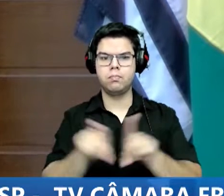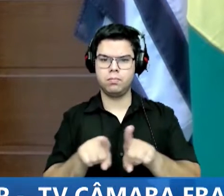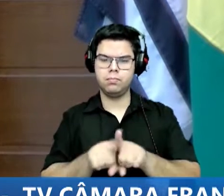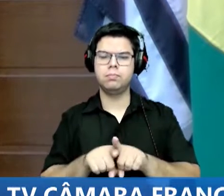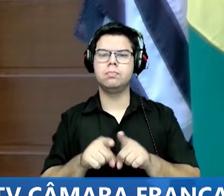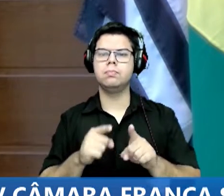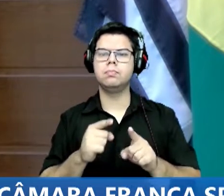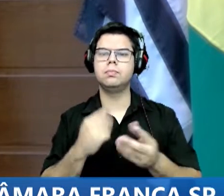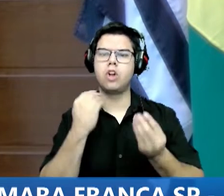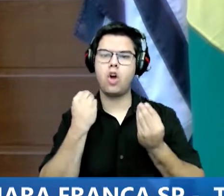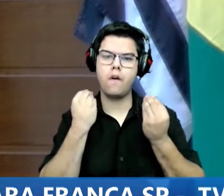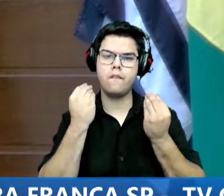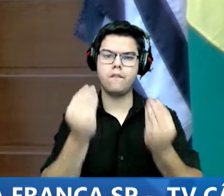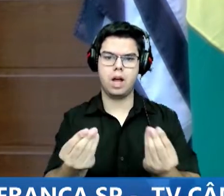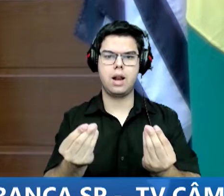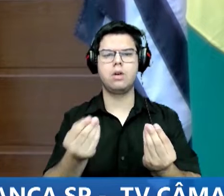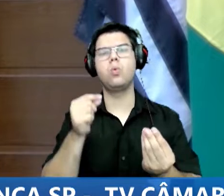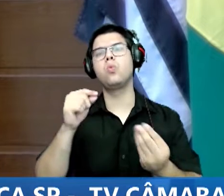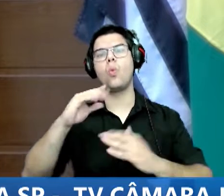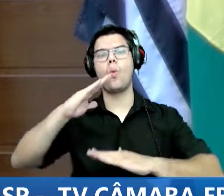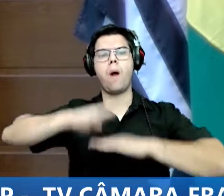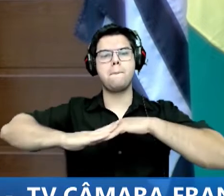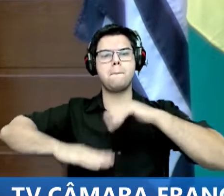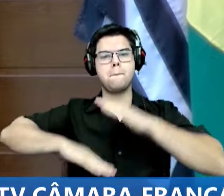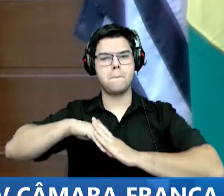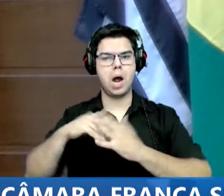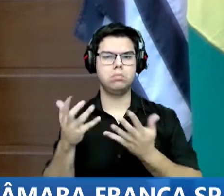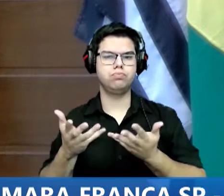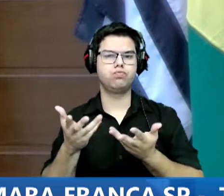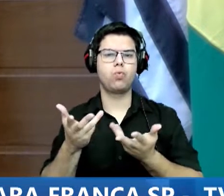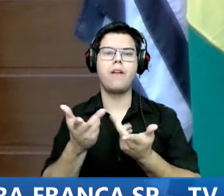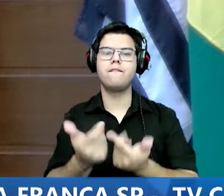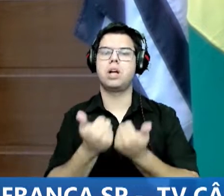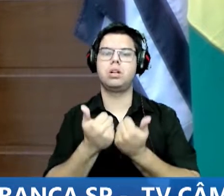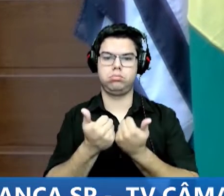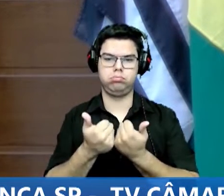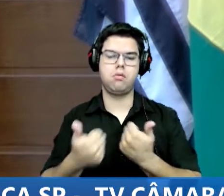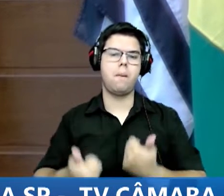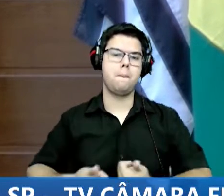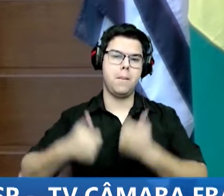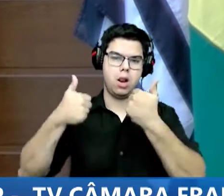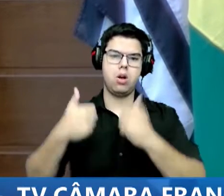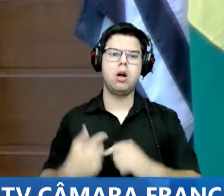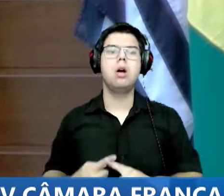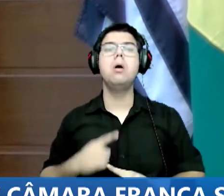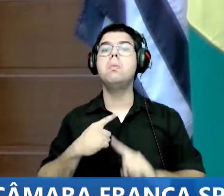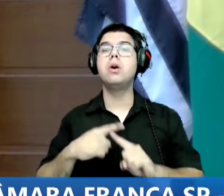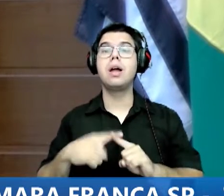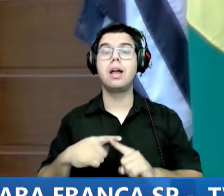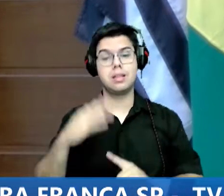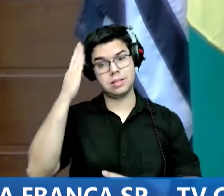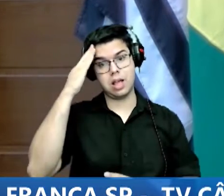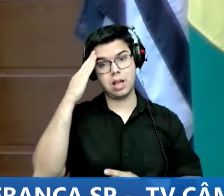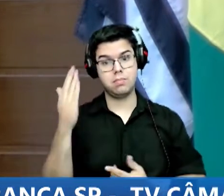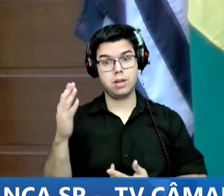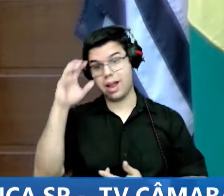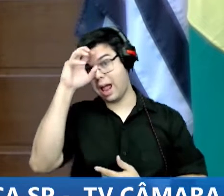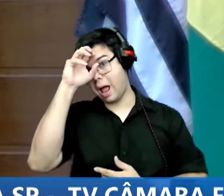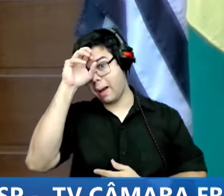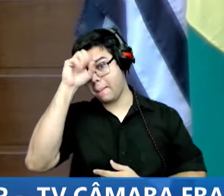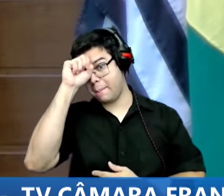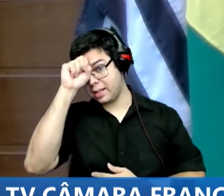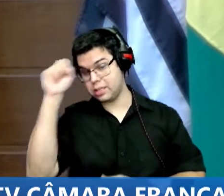uma mão de obra mais qualificada para o mercado. Porque a aprendizagem, ela acontece em